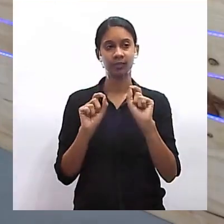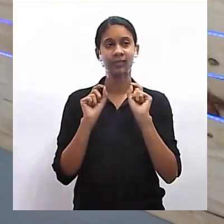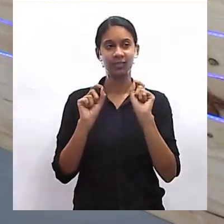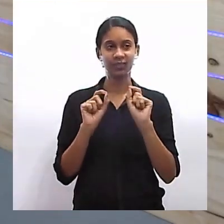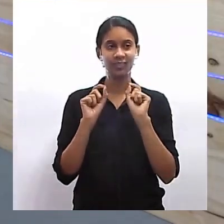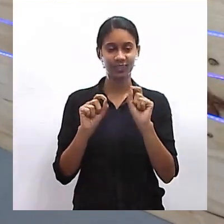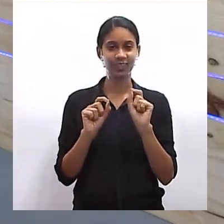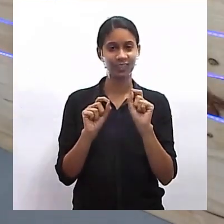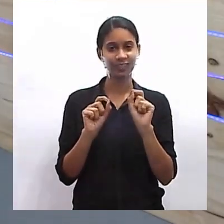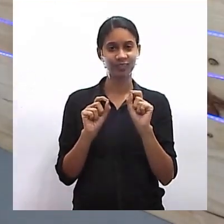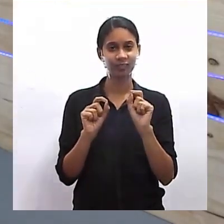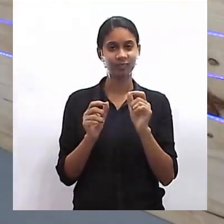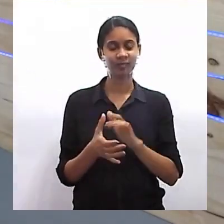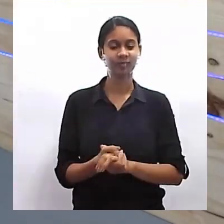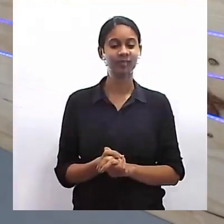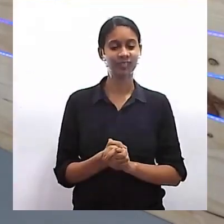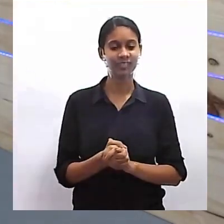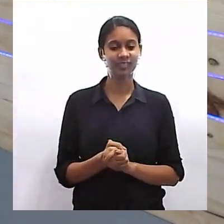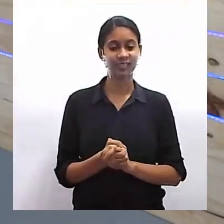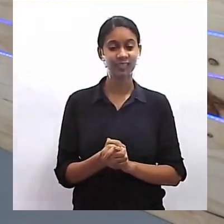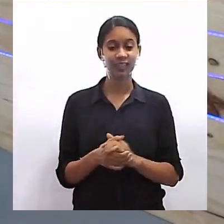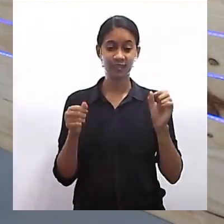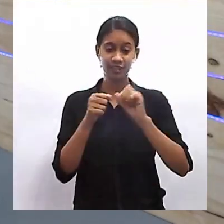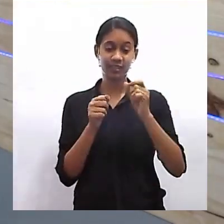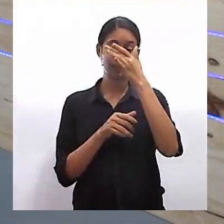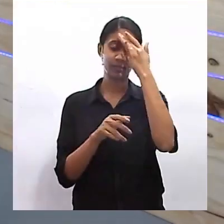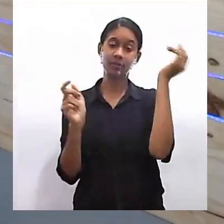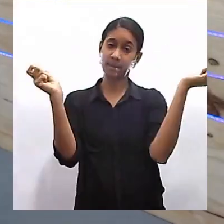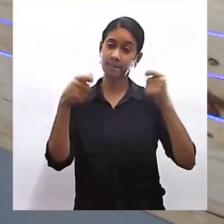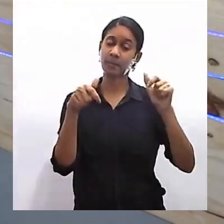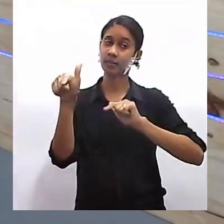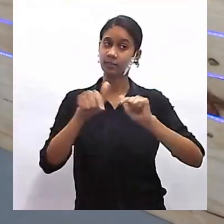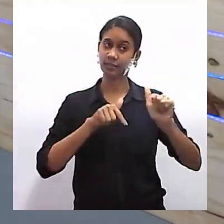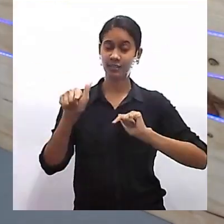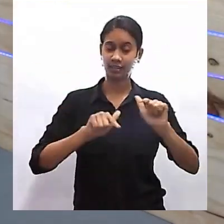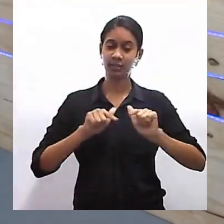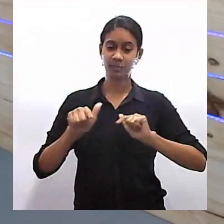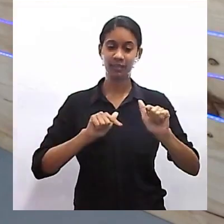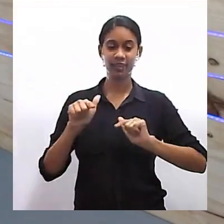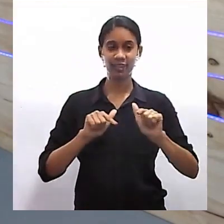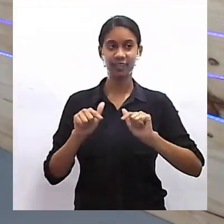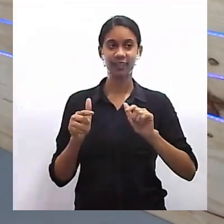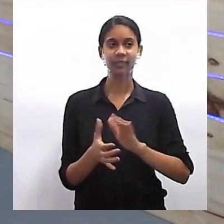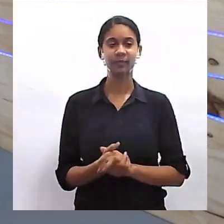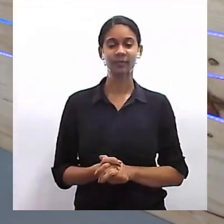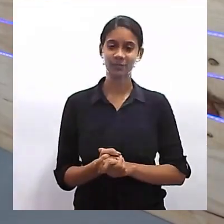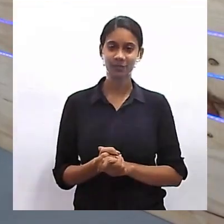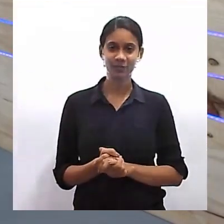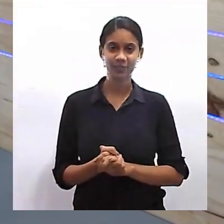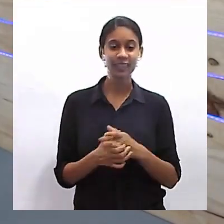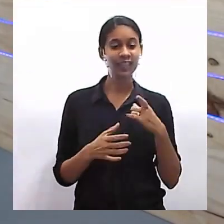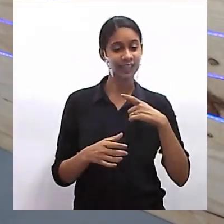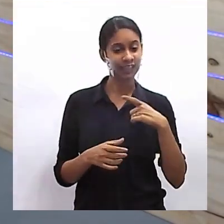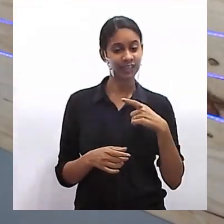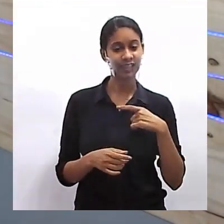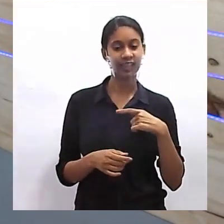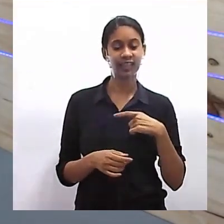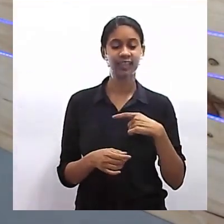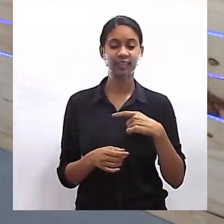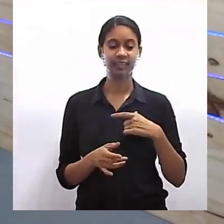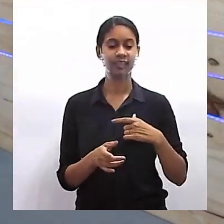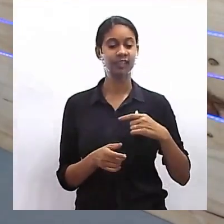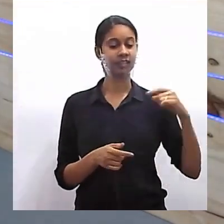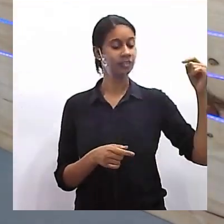é qualificar as pessoas para trabalhar esse equipamento. Então, a gente tem a empilhadeira a gás, tem a